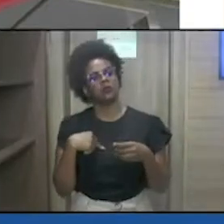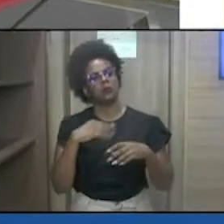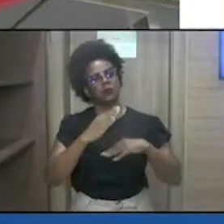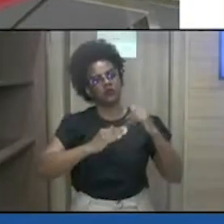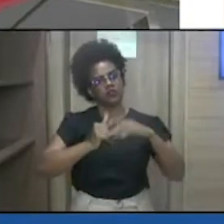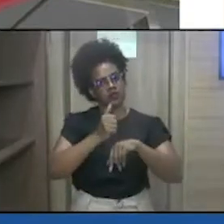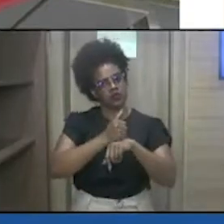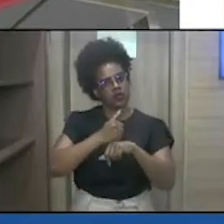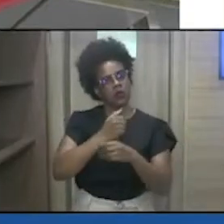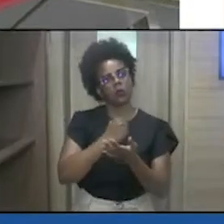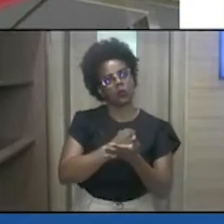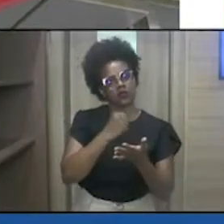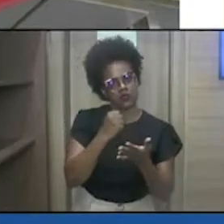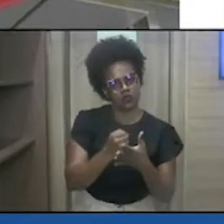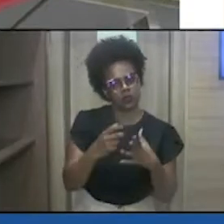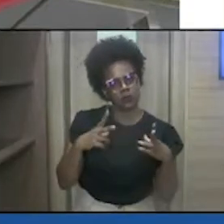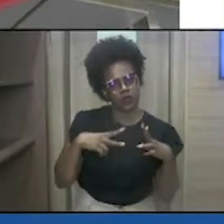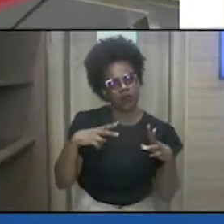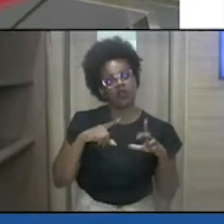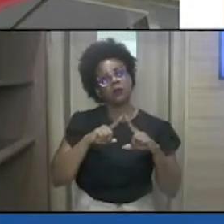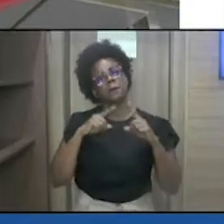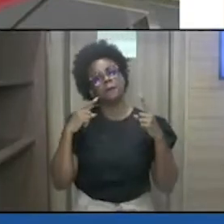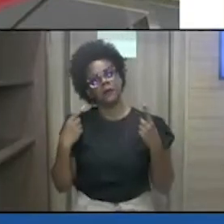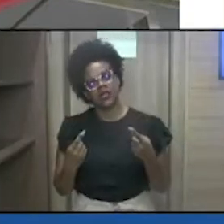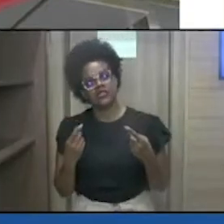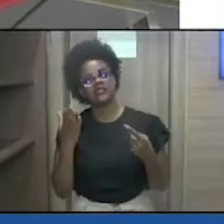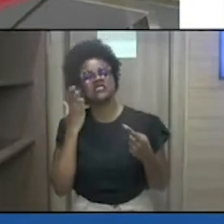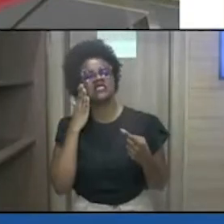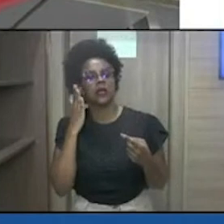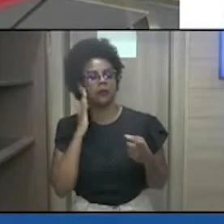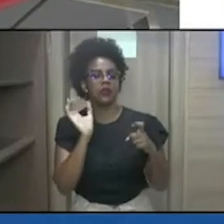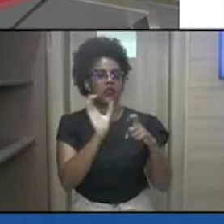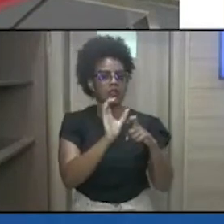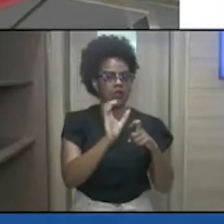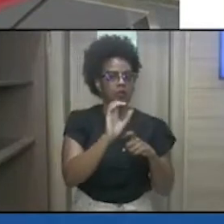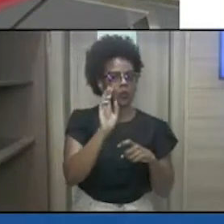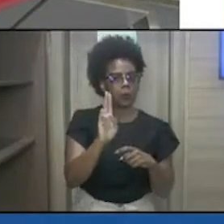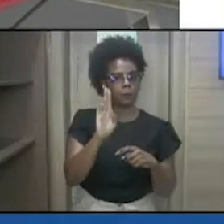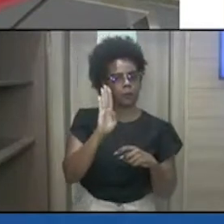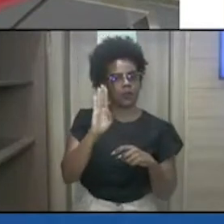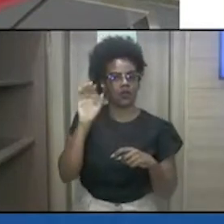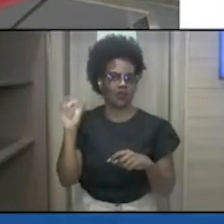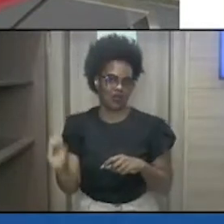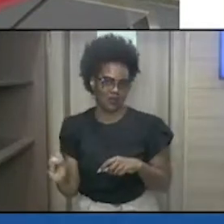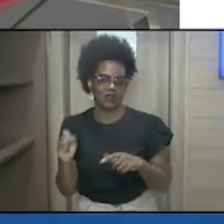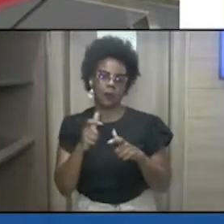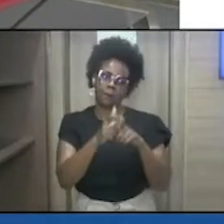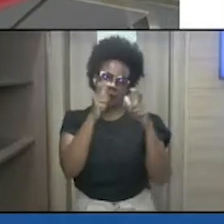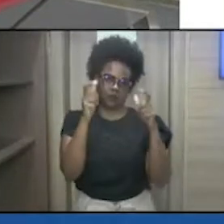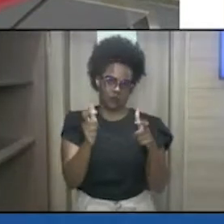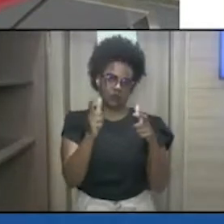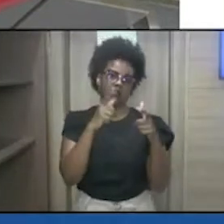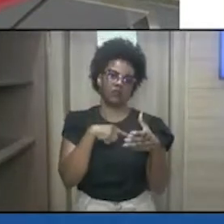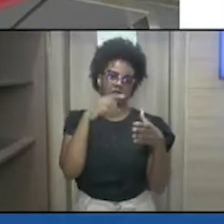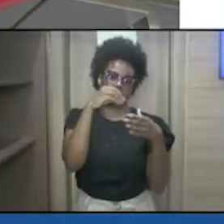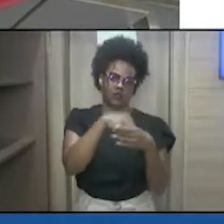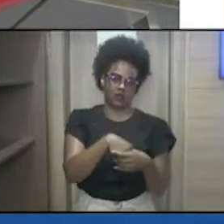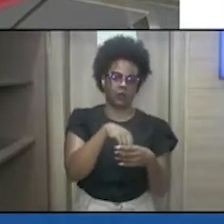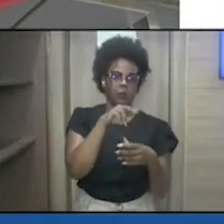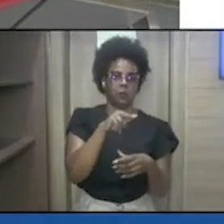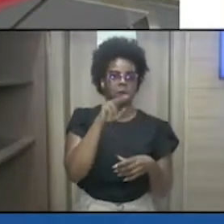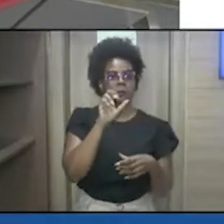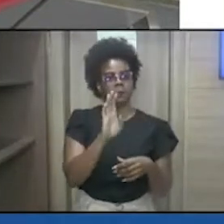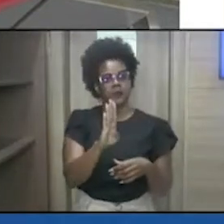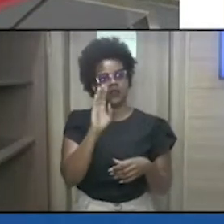do laboratório privado, mas ele faz a parte clínica na UBS, por exemplo, né? A maior parte foi feita na própria